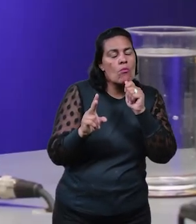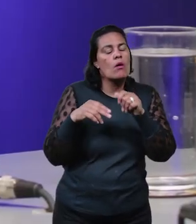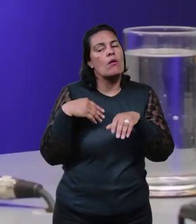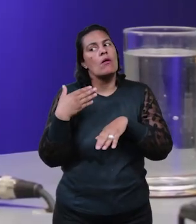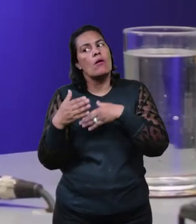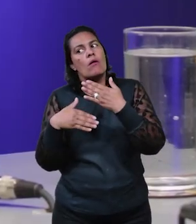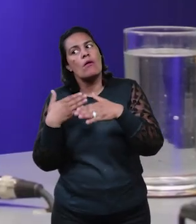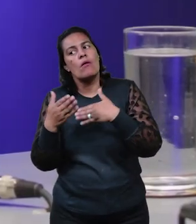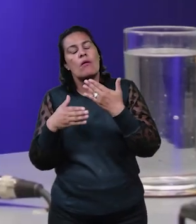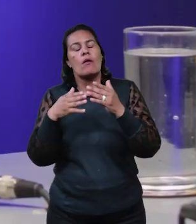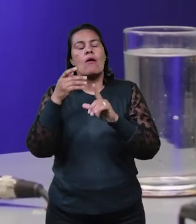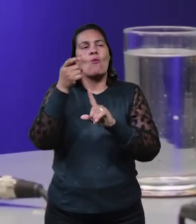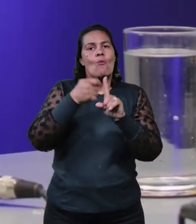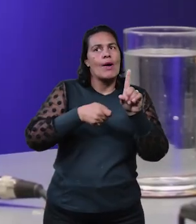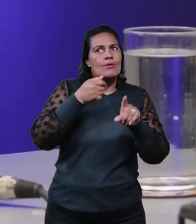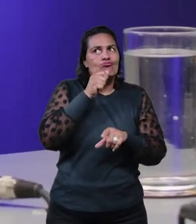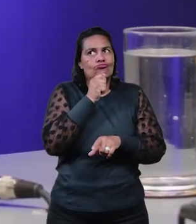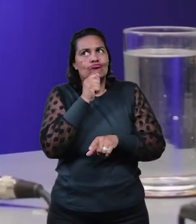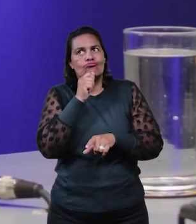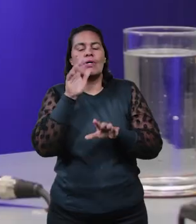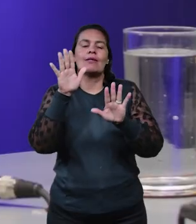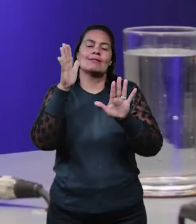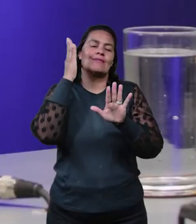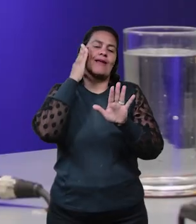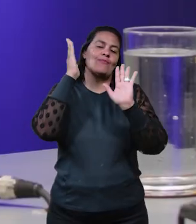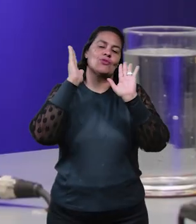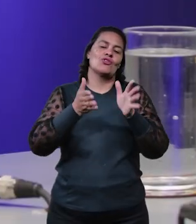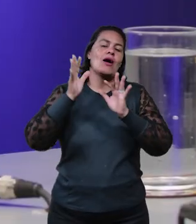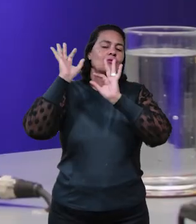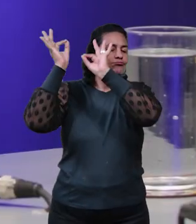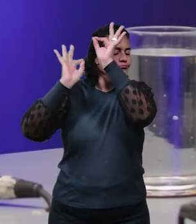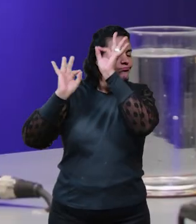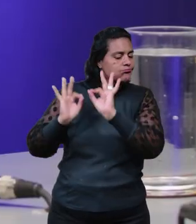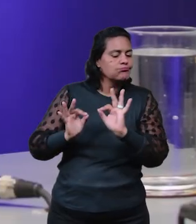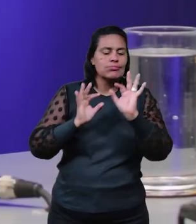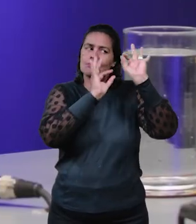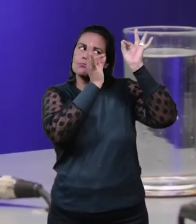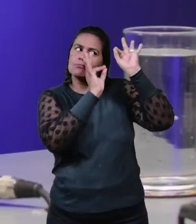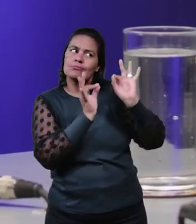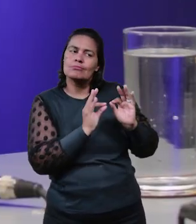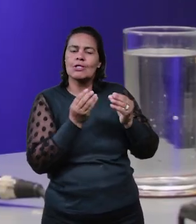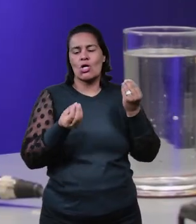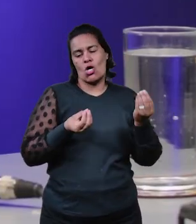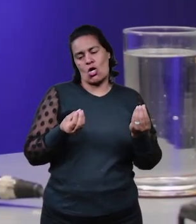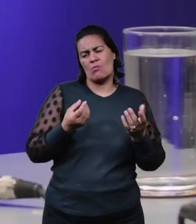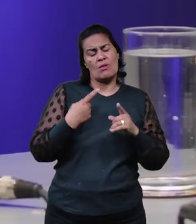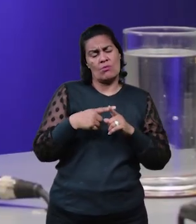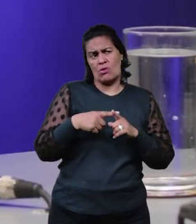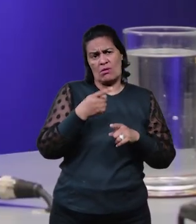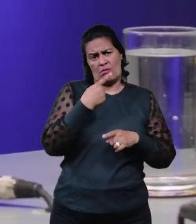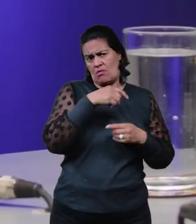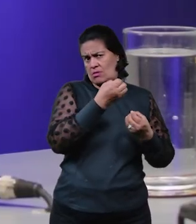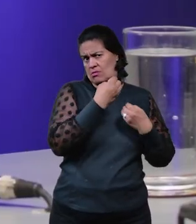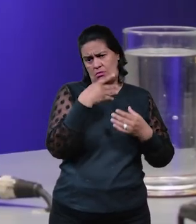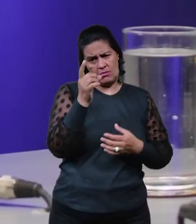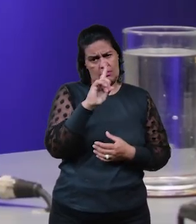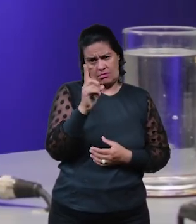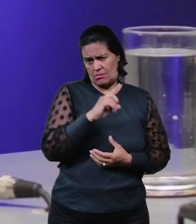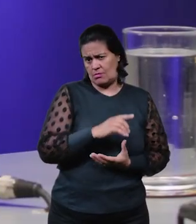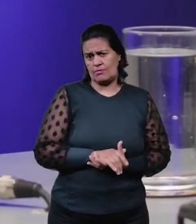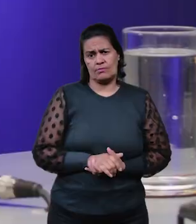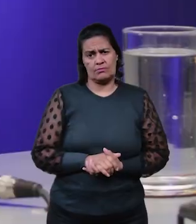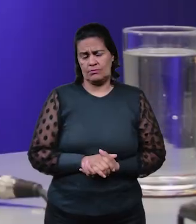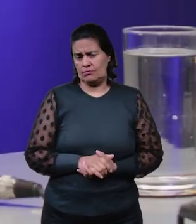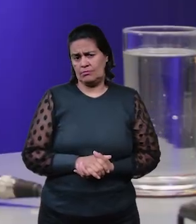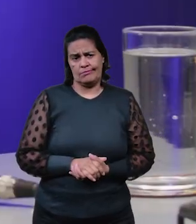já sabe também como lidar com o próprio cabelo, por causa que também é um aprendizado, né? Porque a gente não foi ensinado a cuidar Sim, dos nossos próprios